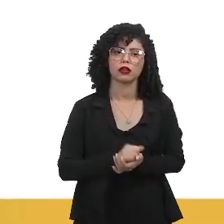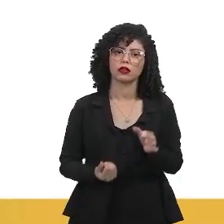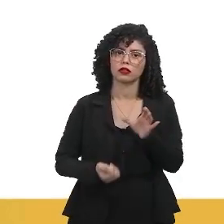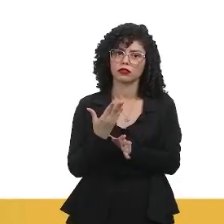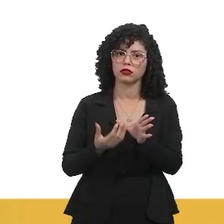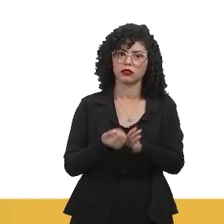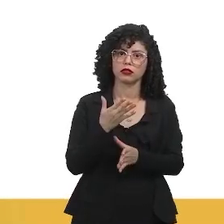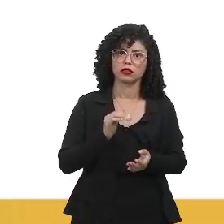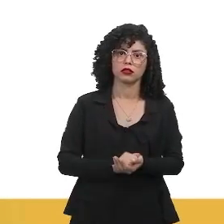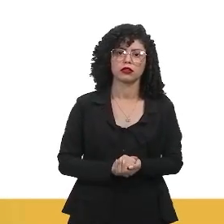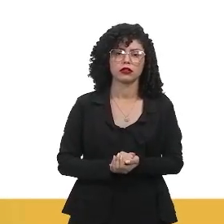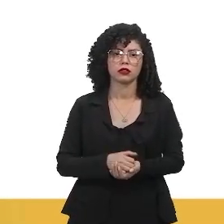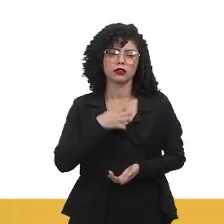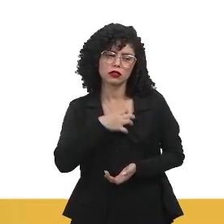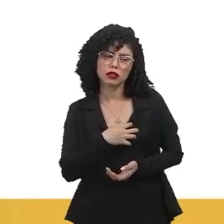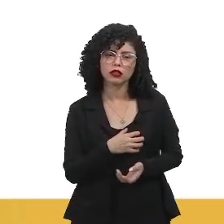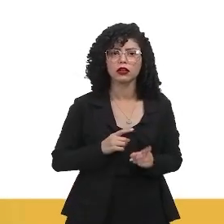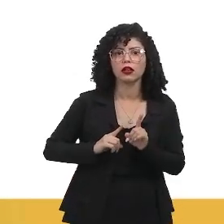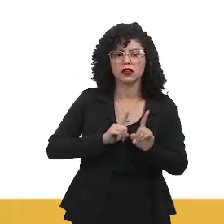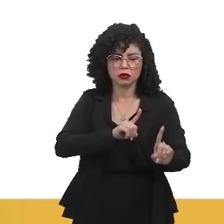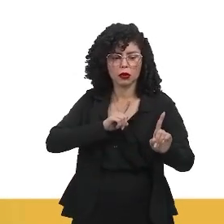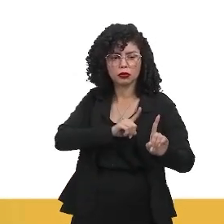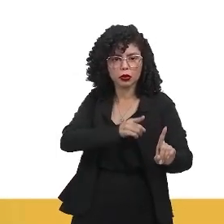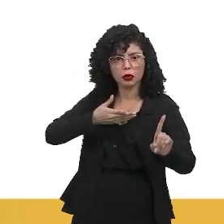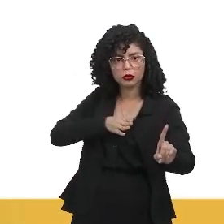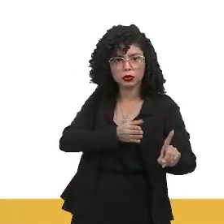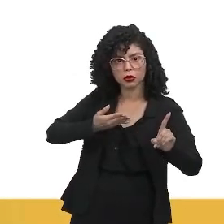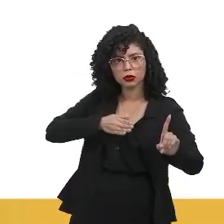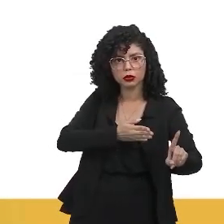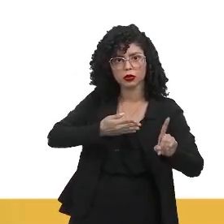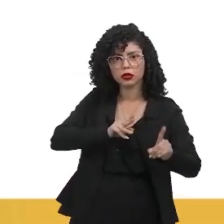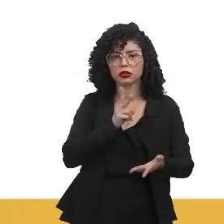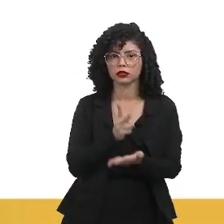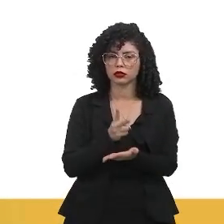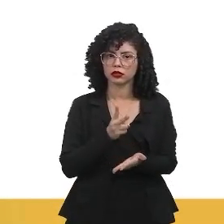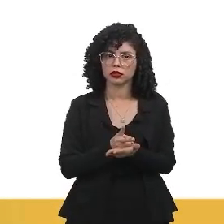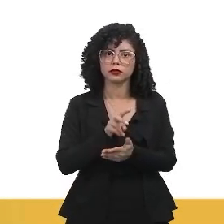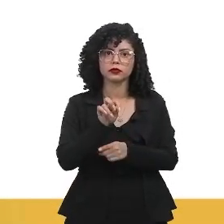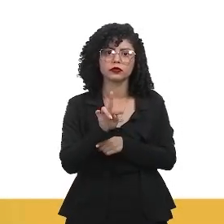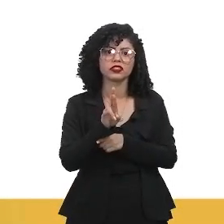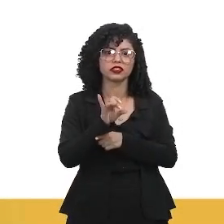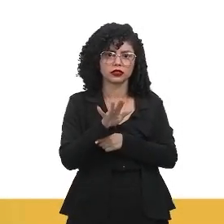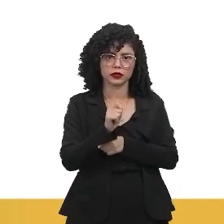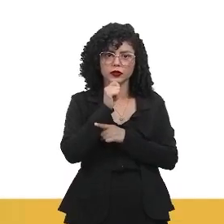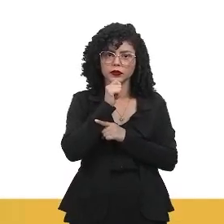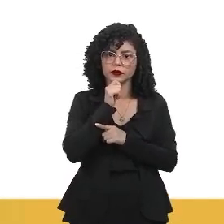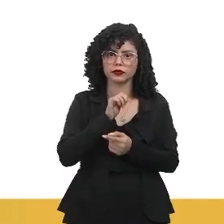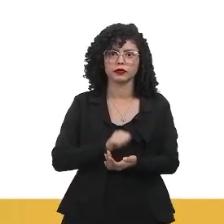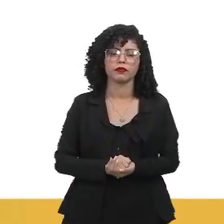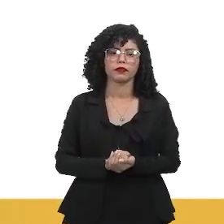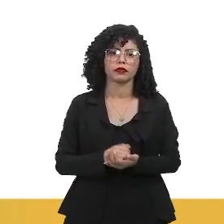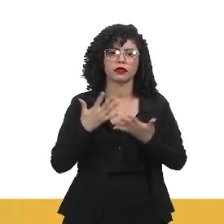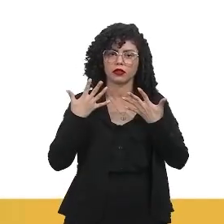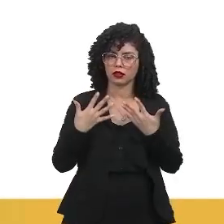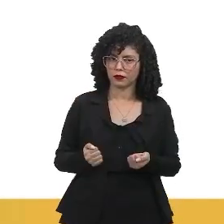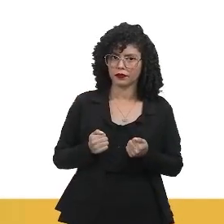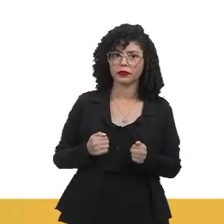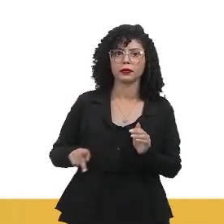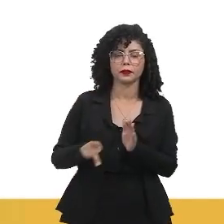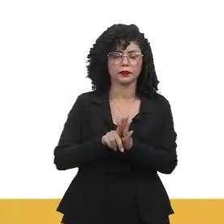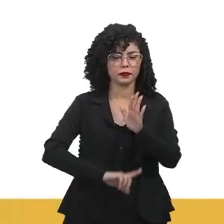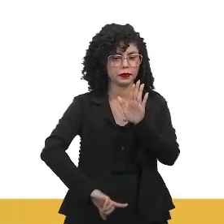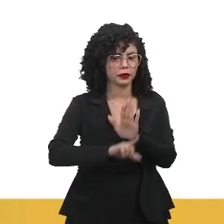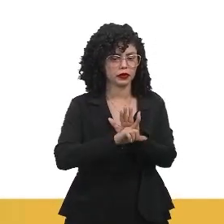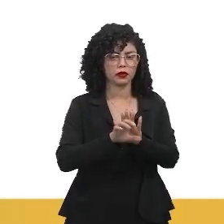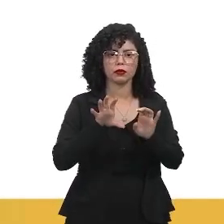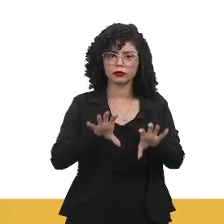uma sensação de perseguição, uma sensação de constante vigília e faz com que nós nos adequemos à lei por